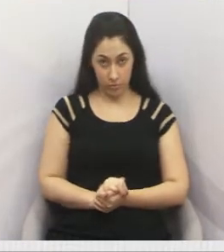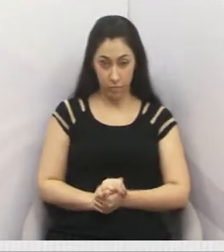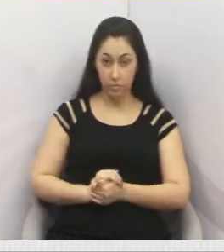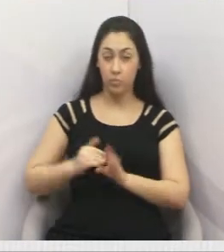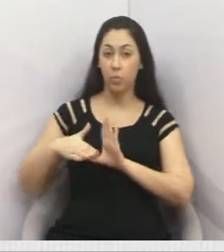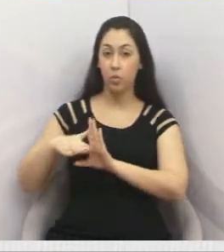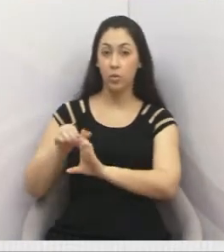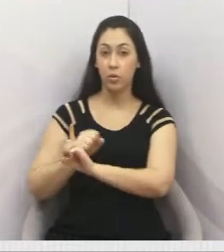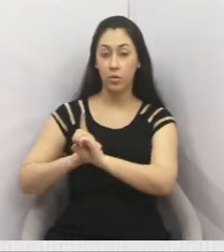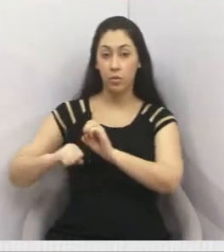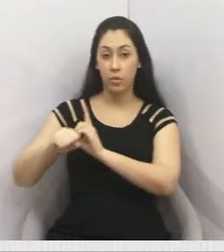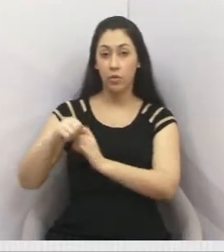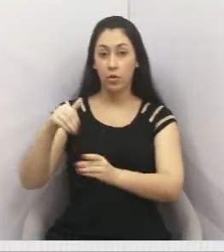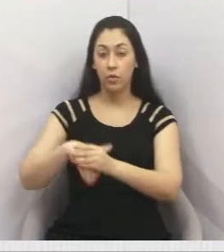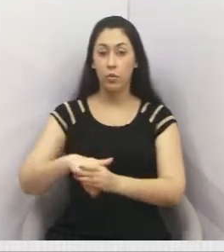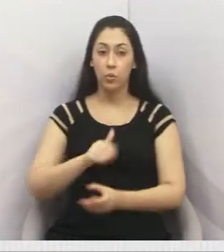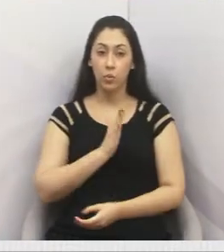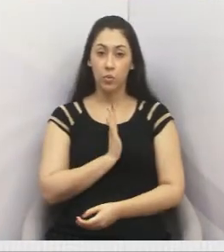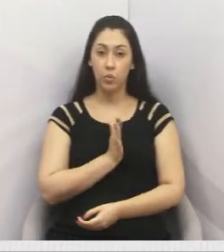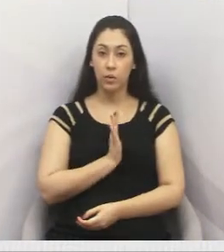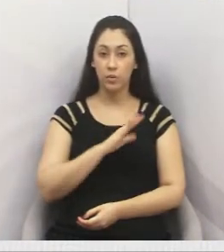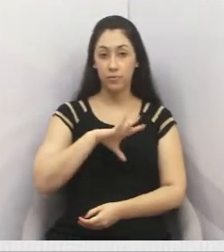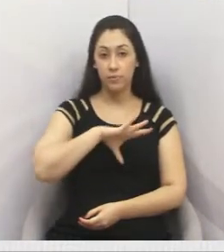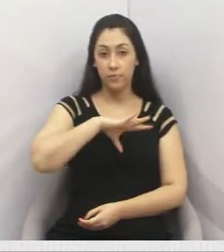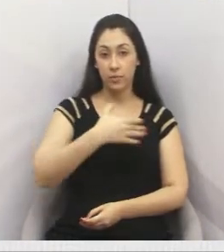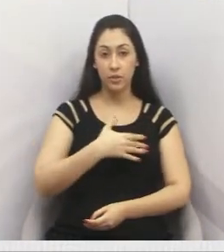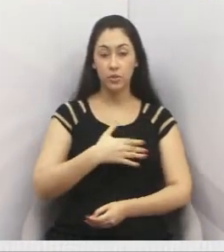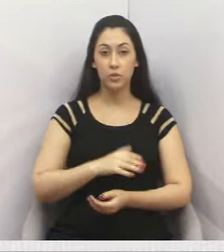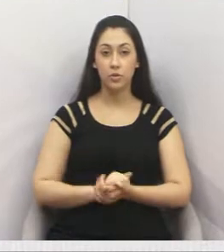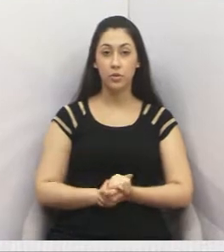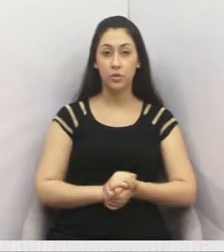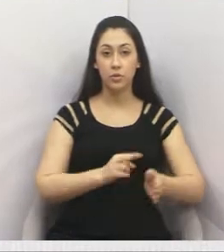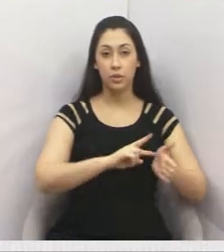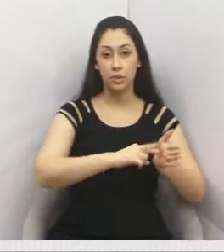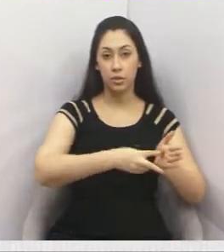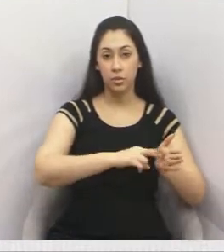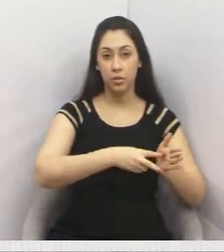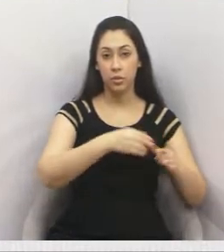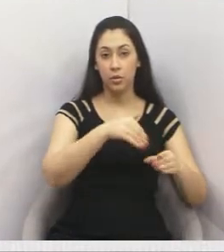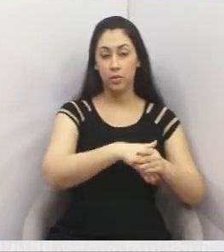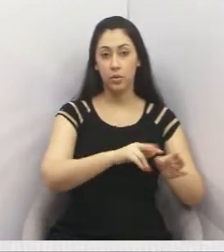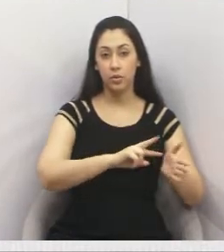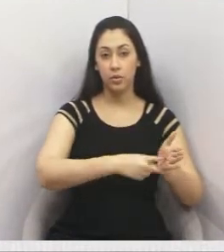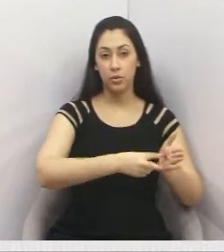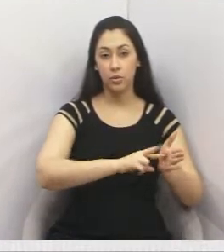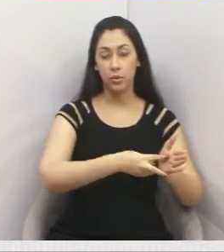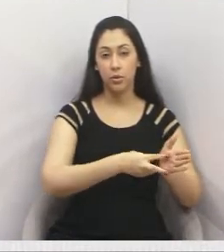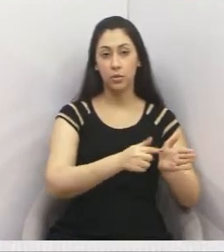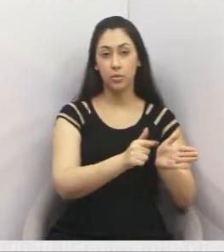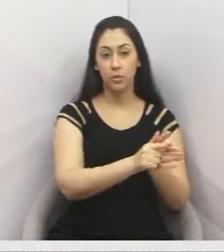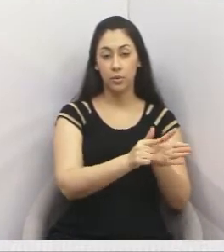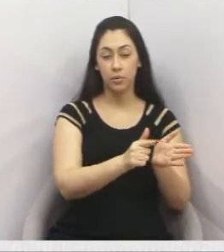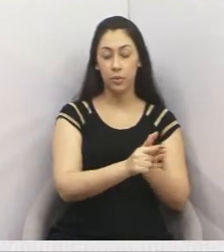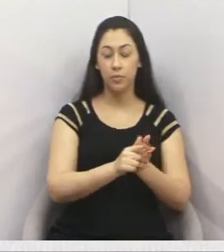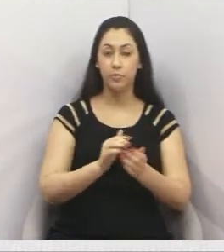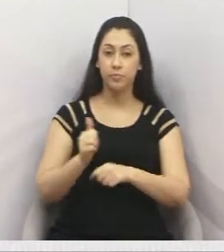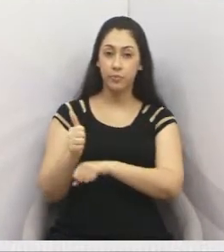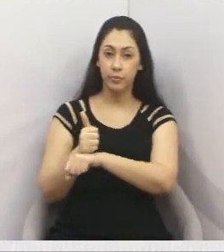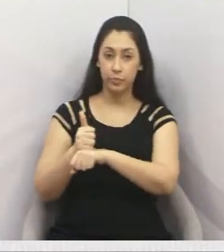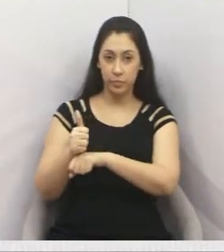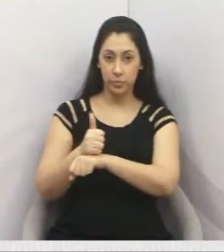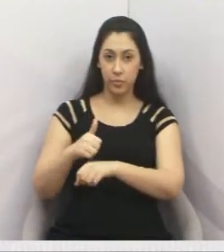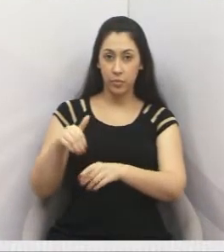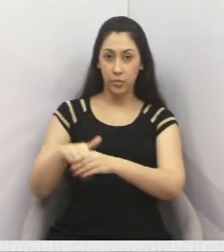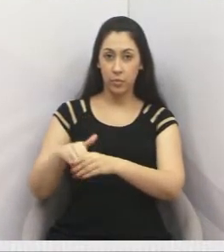Movimentos populares, Quilombo Coração Valente, entidade de classe, Sindicato dos Papeleiros, empresas ou entidades